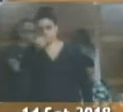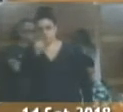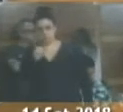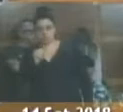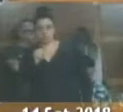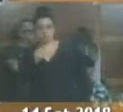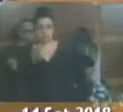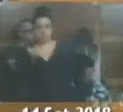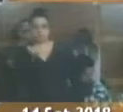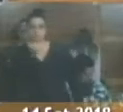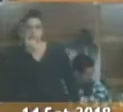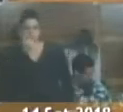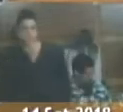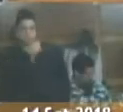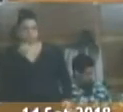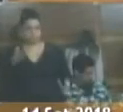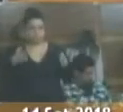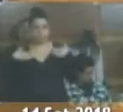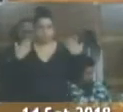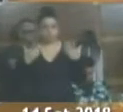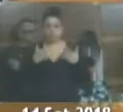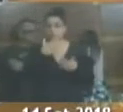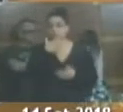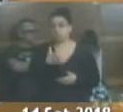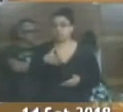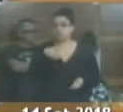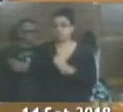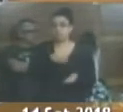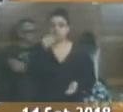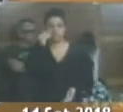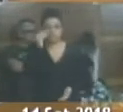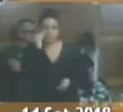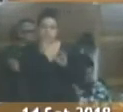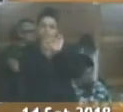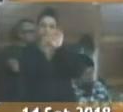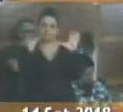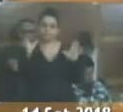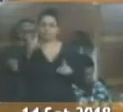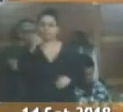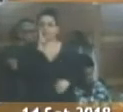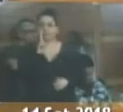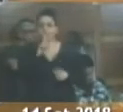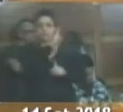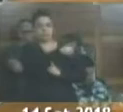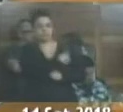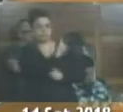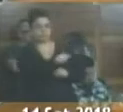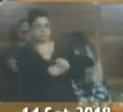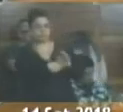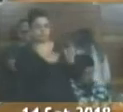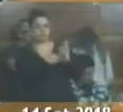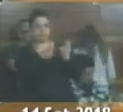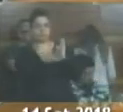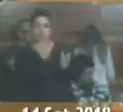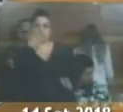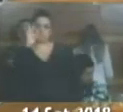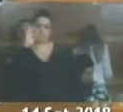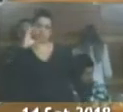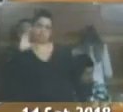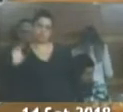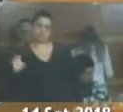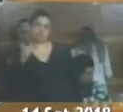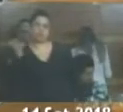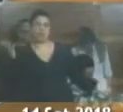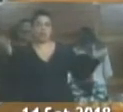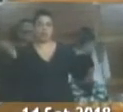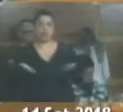Então, pasmem os senhores. Desde dezembro, nós estamos tentando uma licitação pública que foi cancelada 3 vezes pelo TCE e que nós